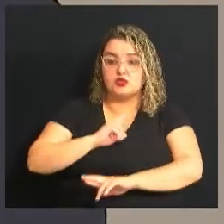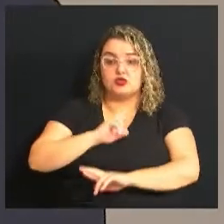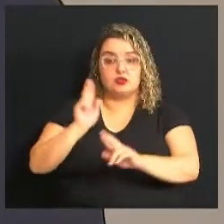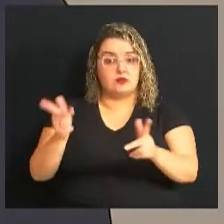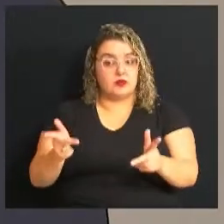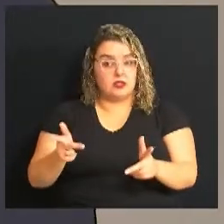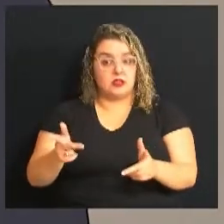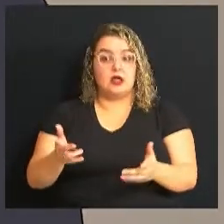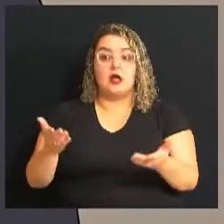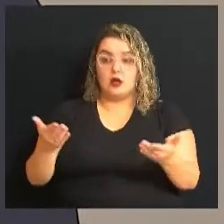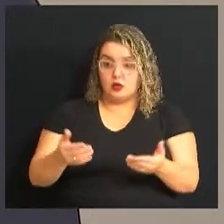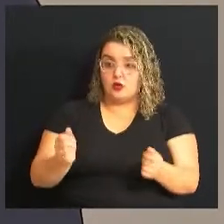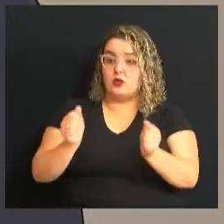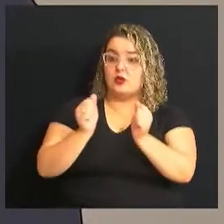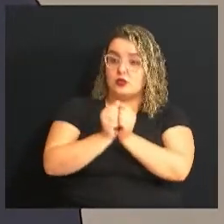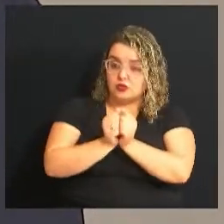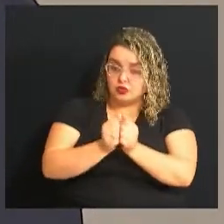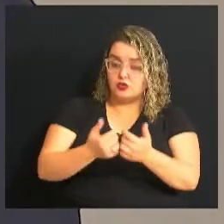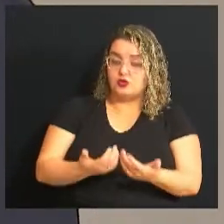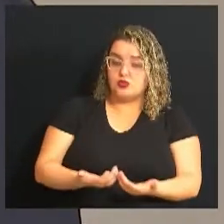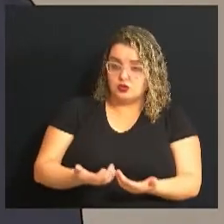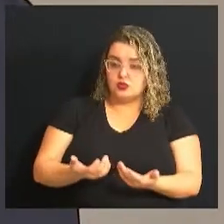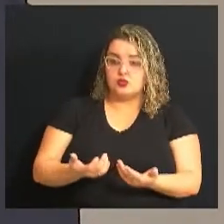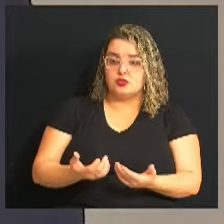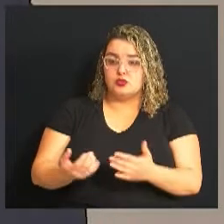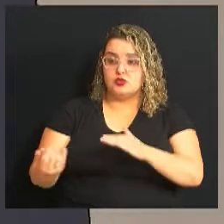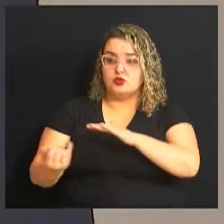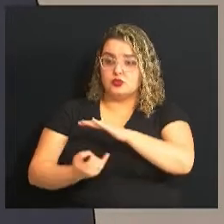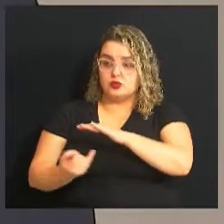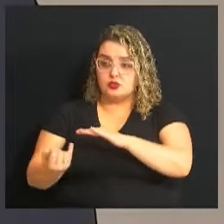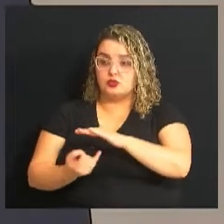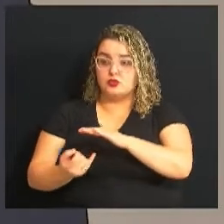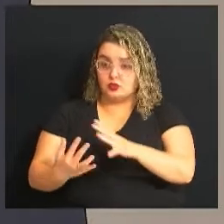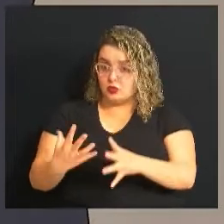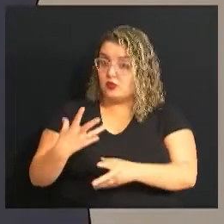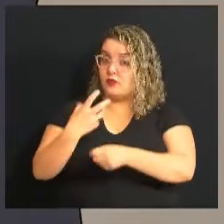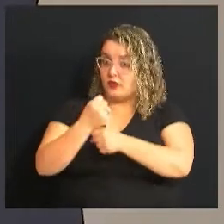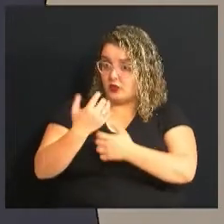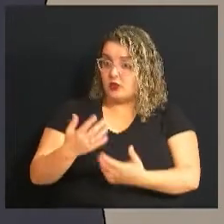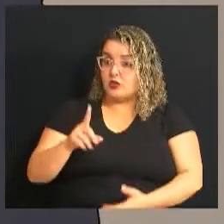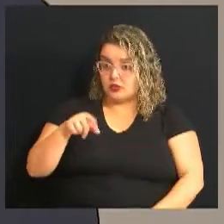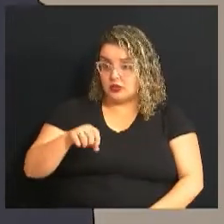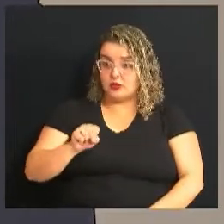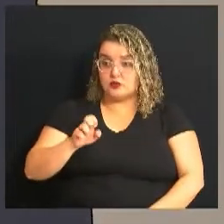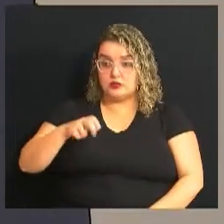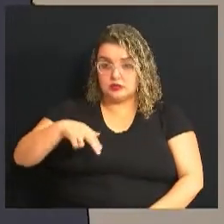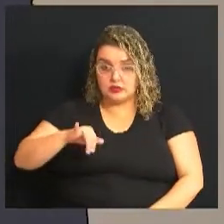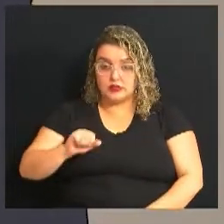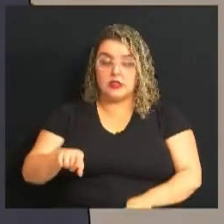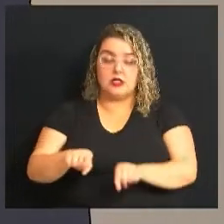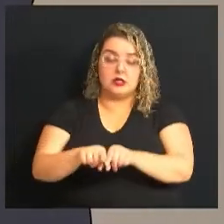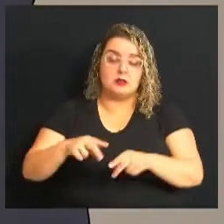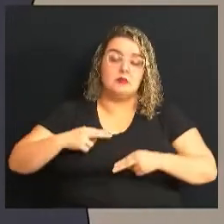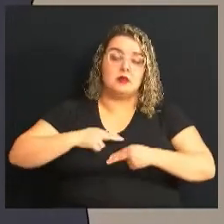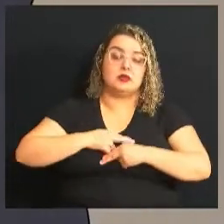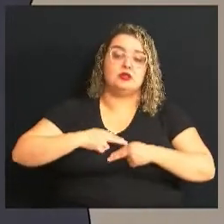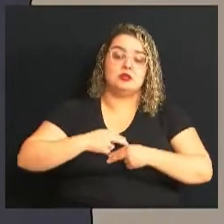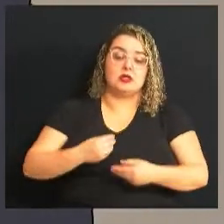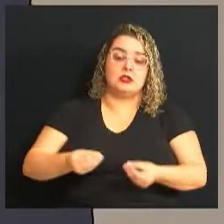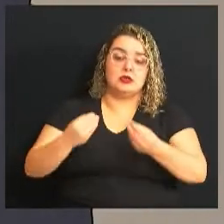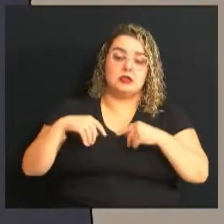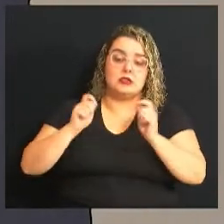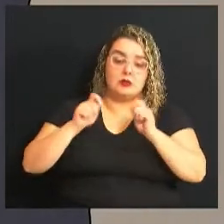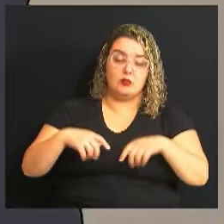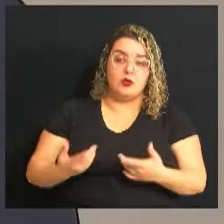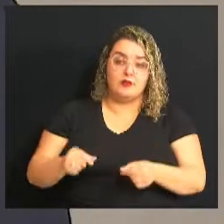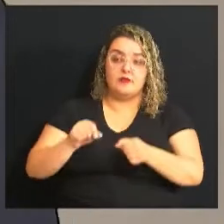agora sim junto com um instituto, uma instituição forte, que é o Senai e Sebrae, nos dando essa possibilidade de fazer